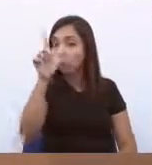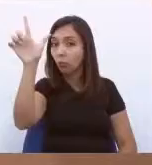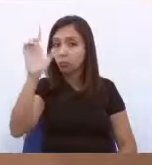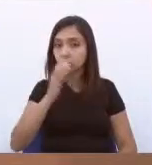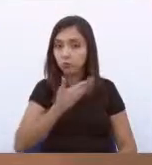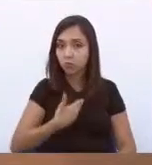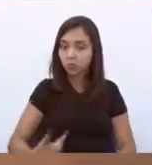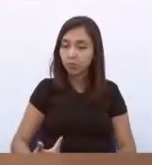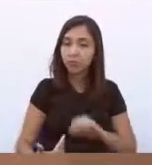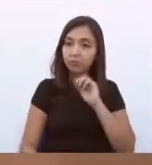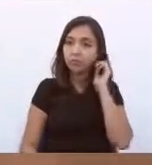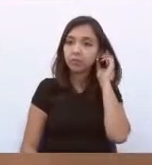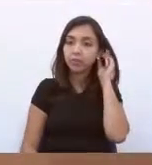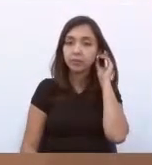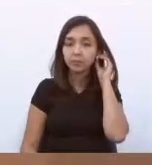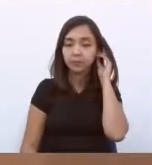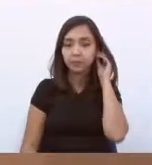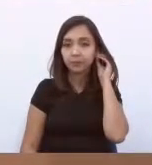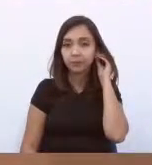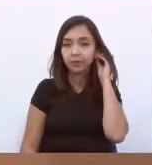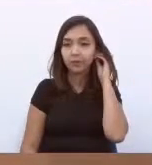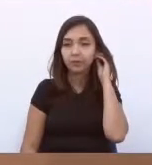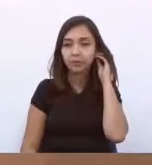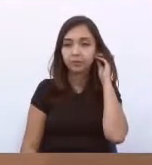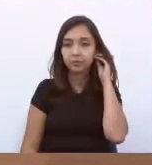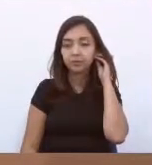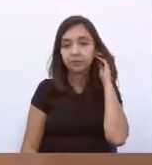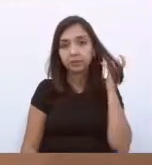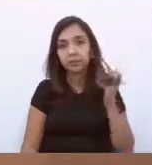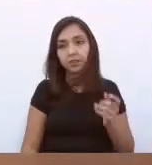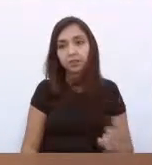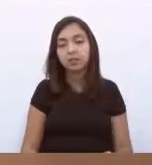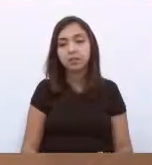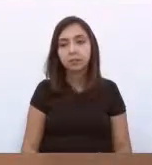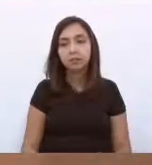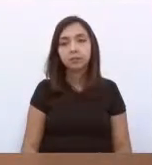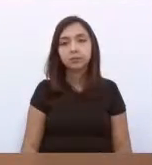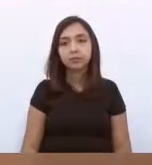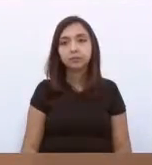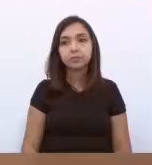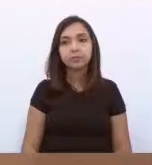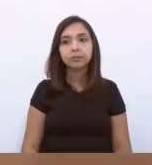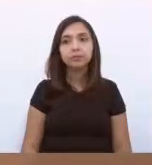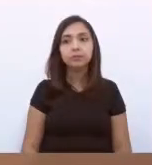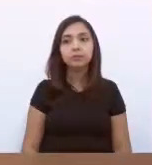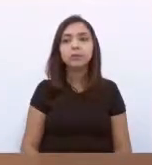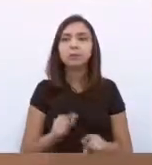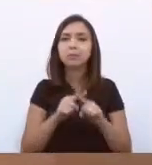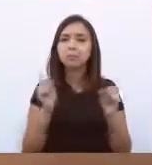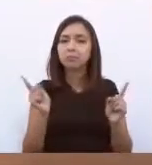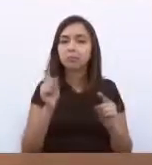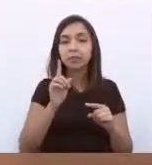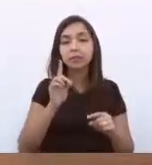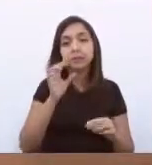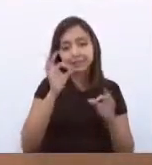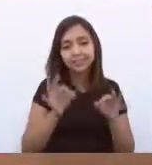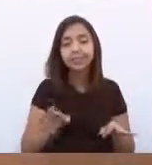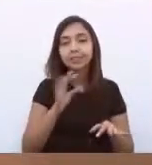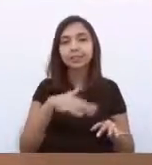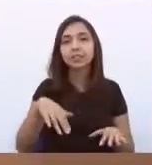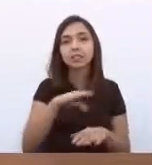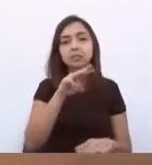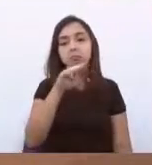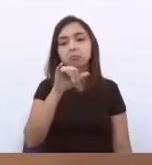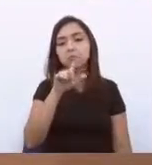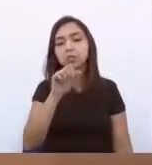governo, se fosse um governo de esquerda, tivesse feito isso, eu acredito que não faria, claro. Mas, com certeza, estava aí a